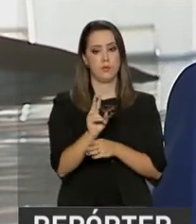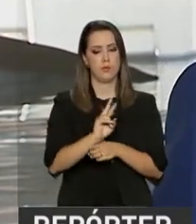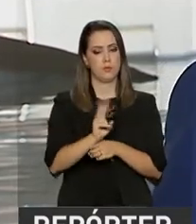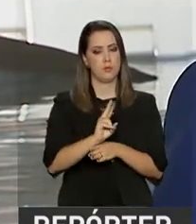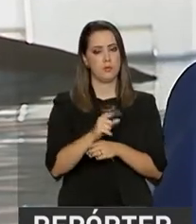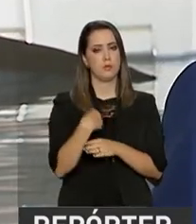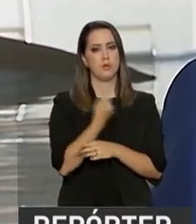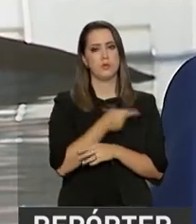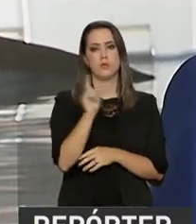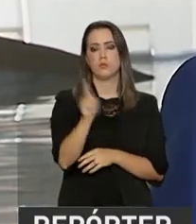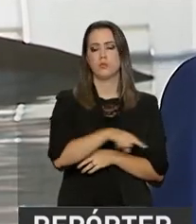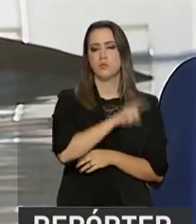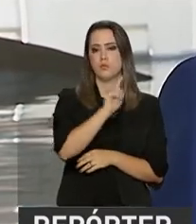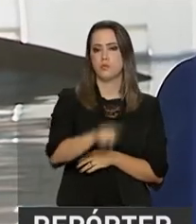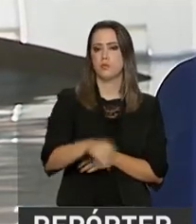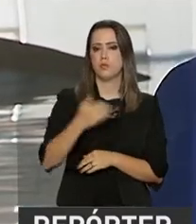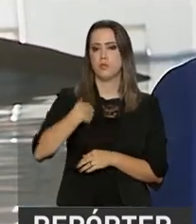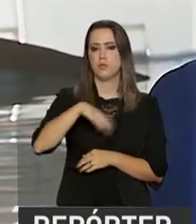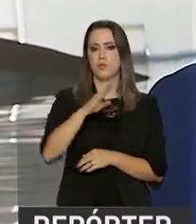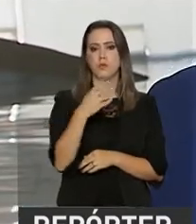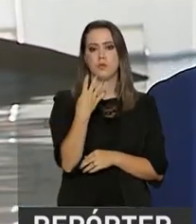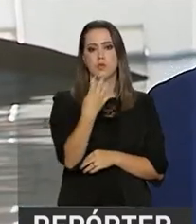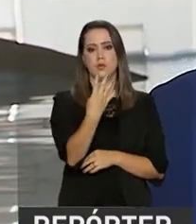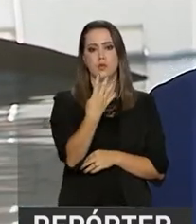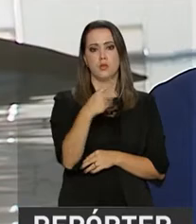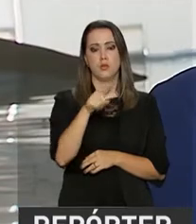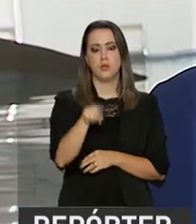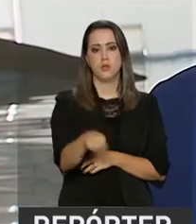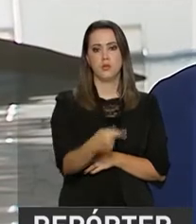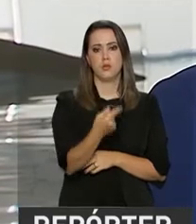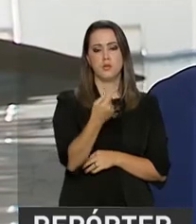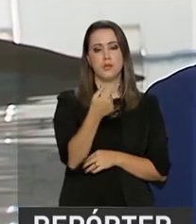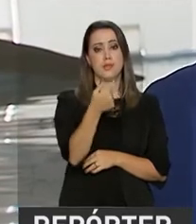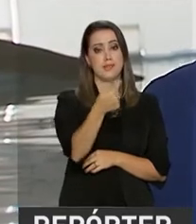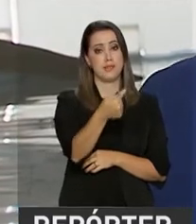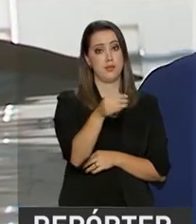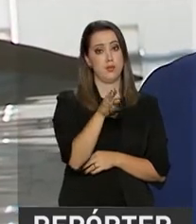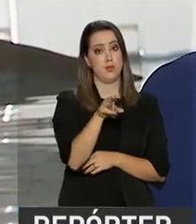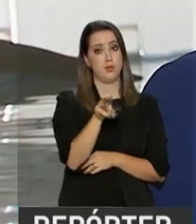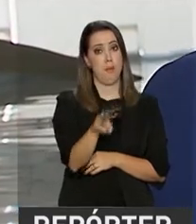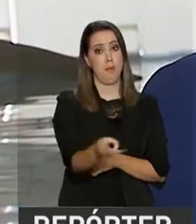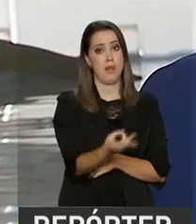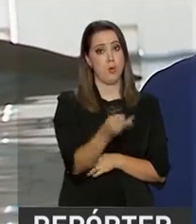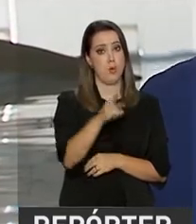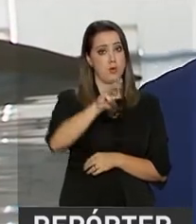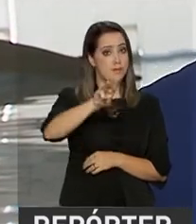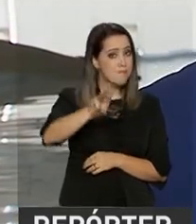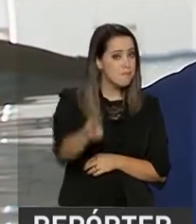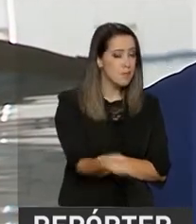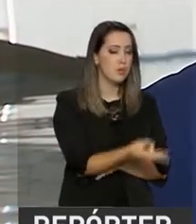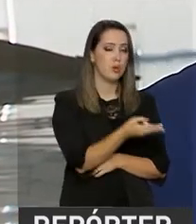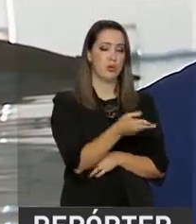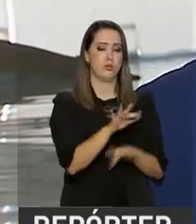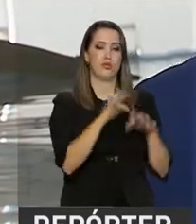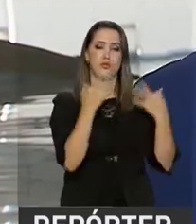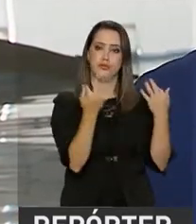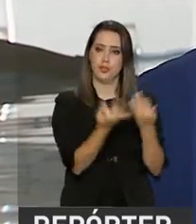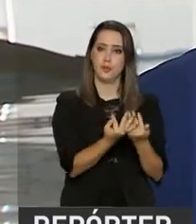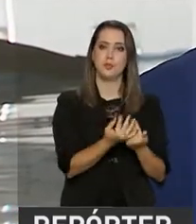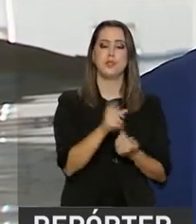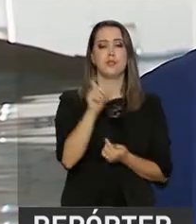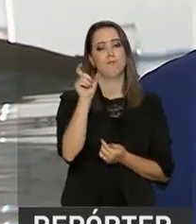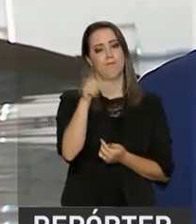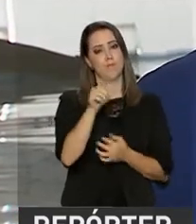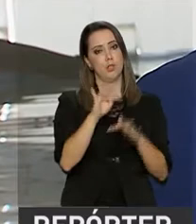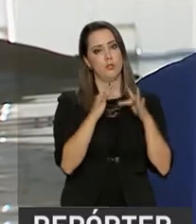nós já cancelamos benefícios de 4,7 milhões de famílias que estavam recebendo indevidamente.